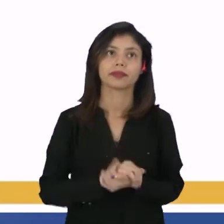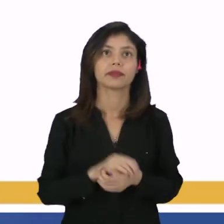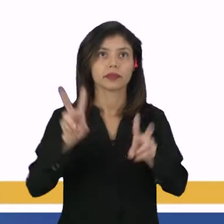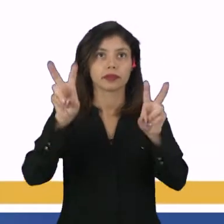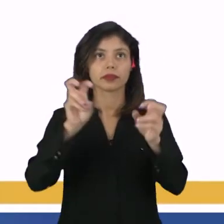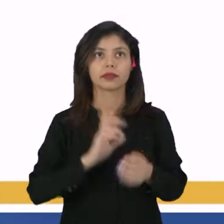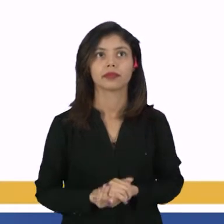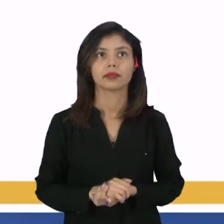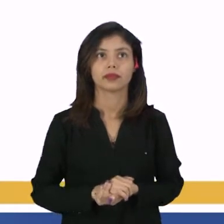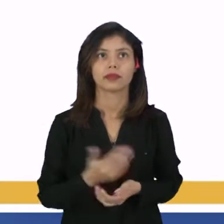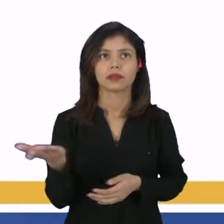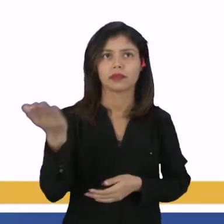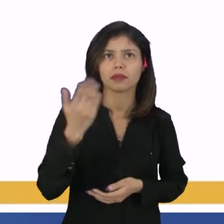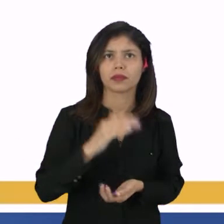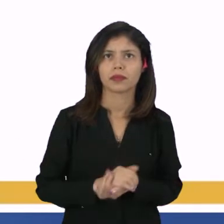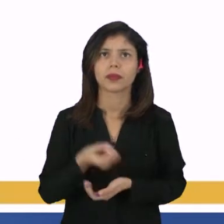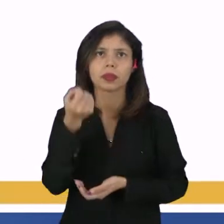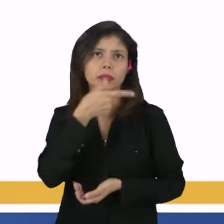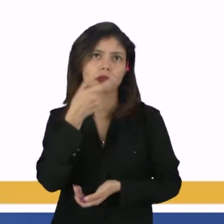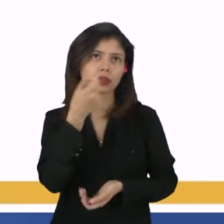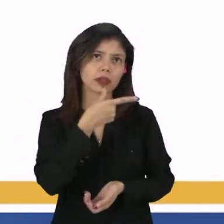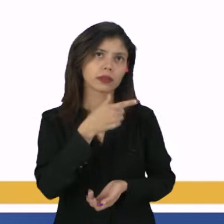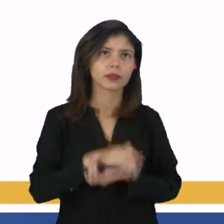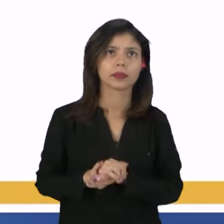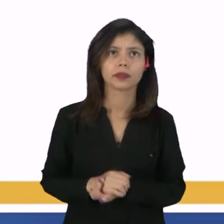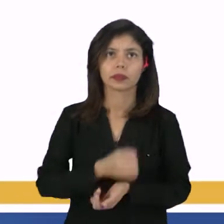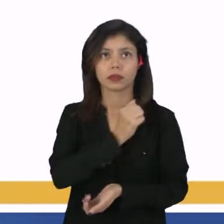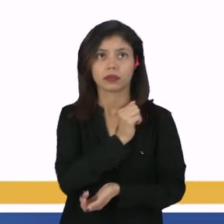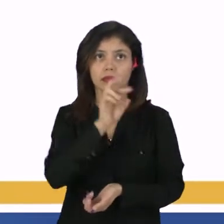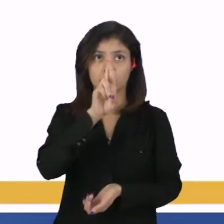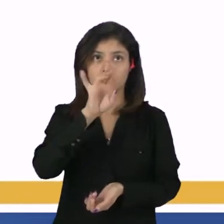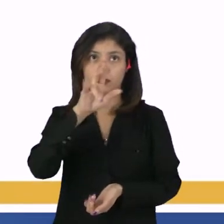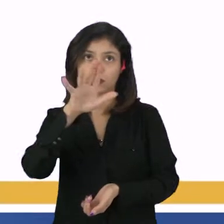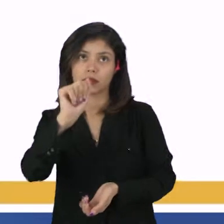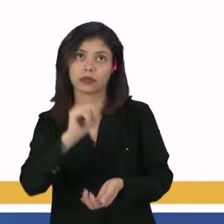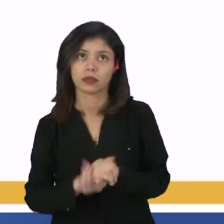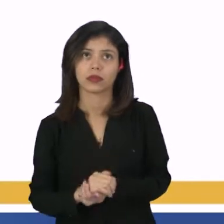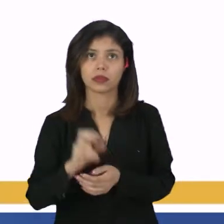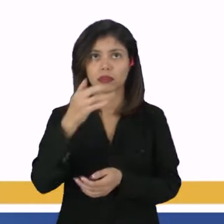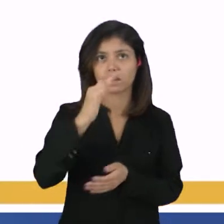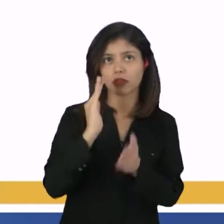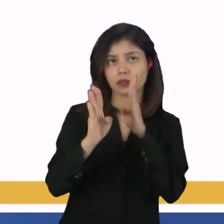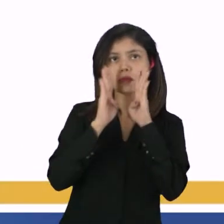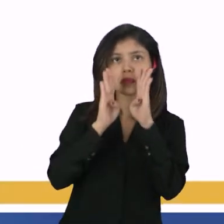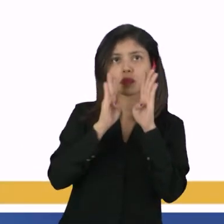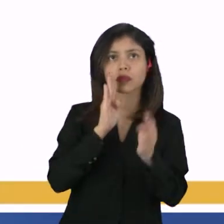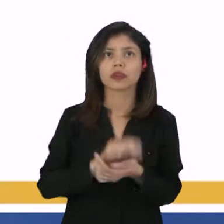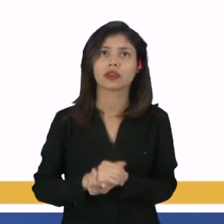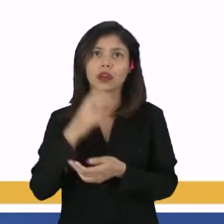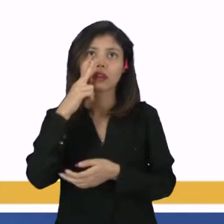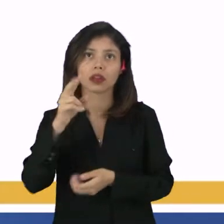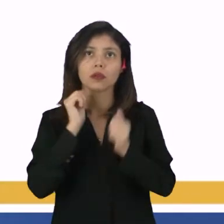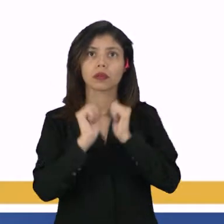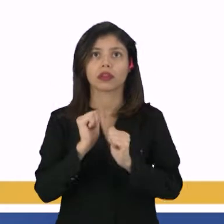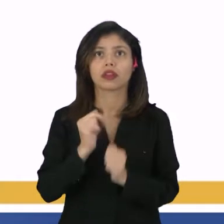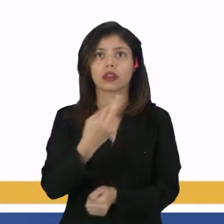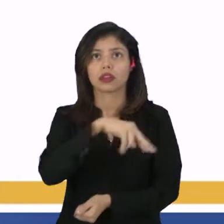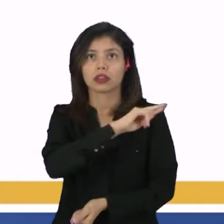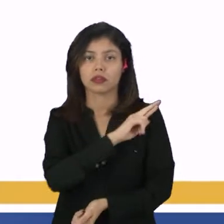título dela é assim: Piada racista de universitário no Facebook viraliza e poderá